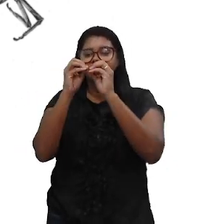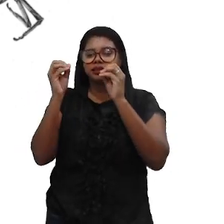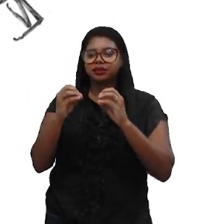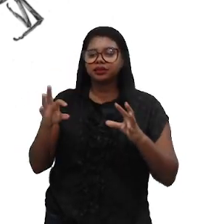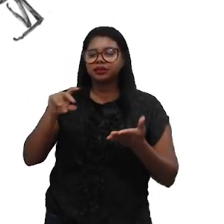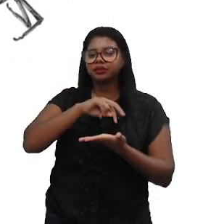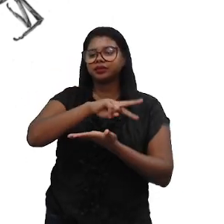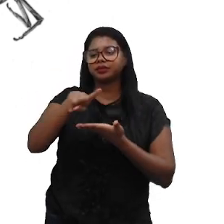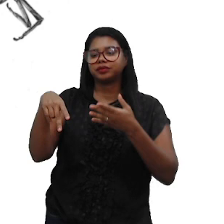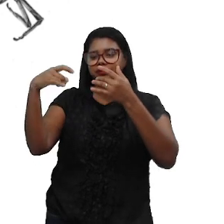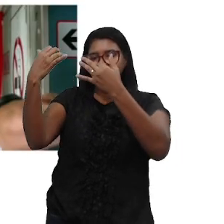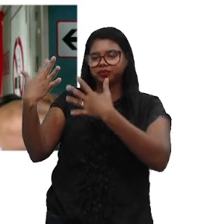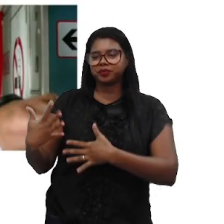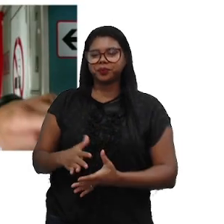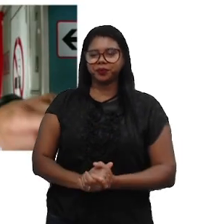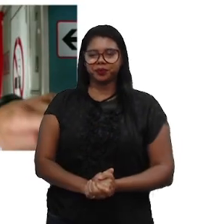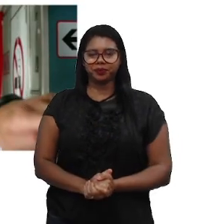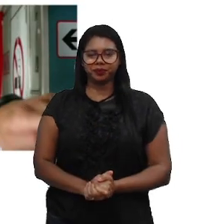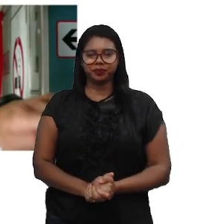detalhada do que está sendo explicado.